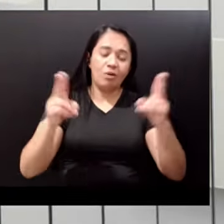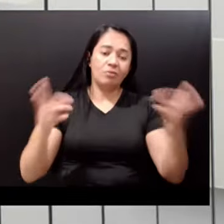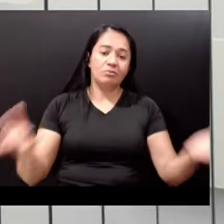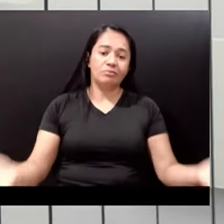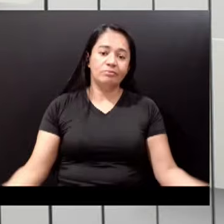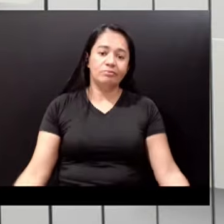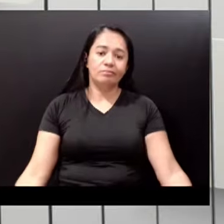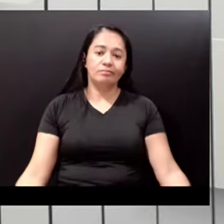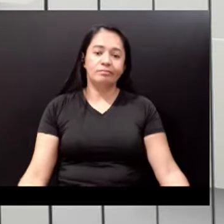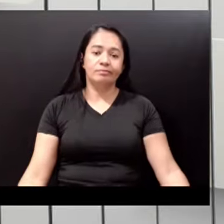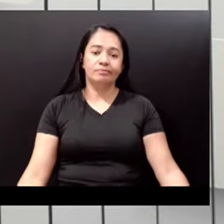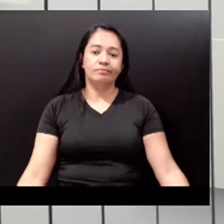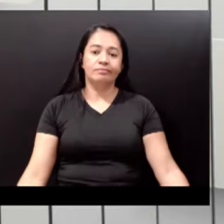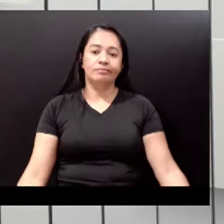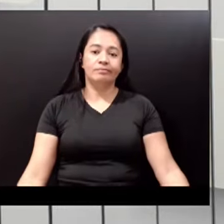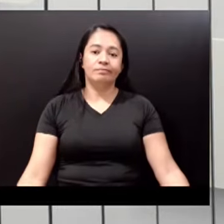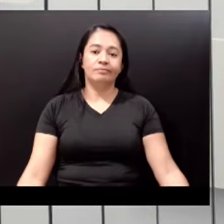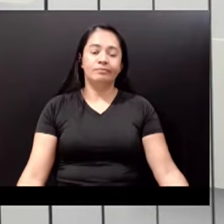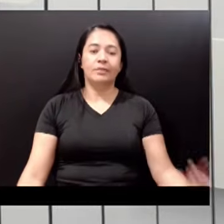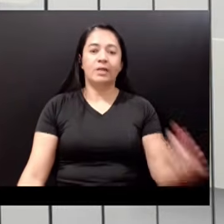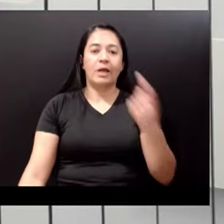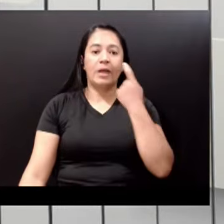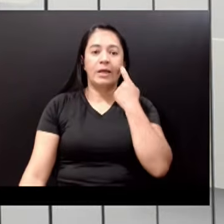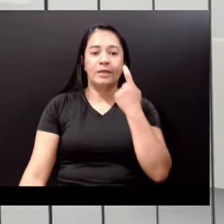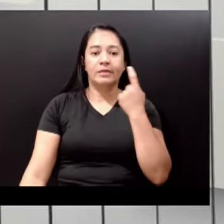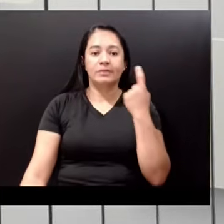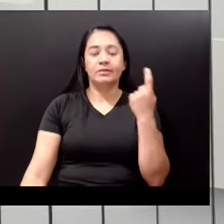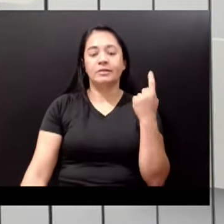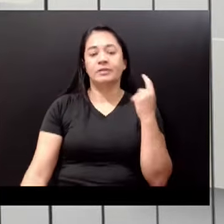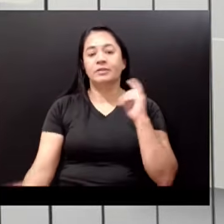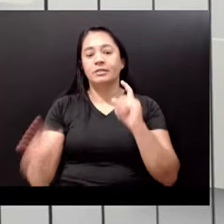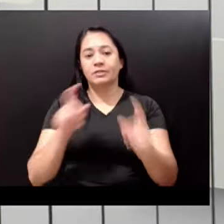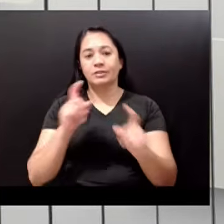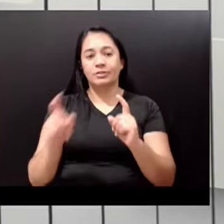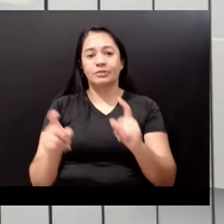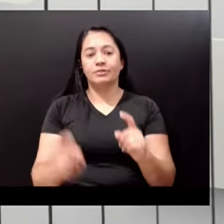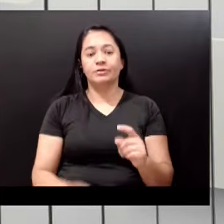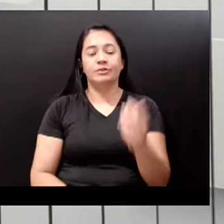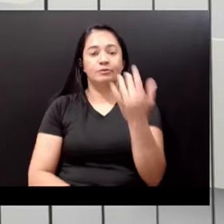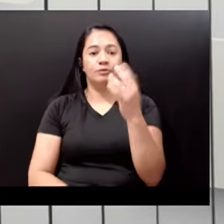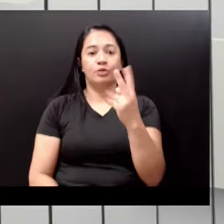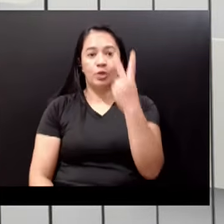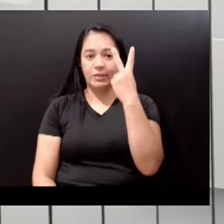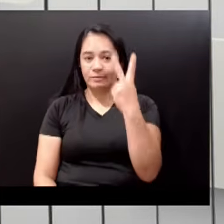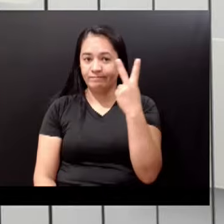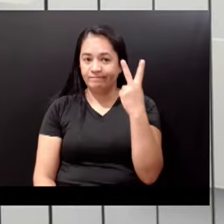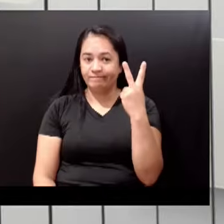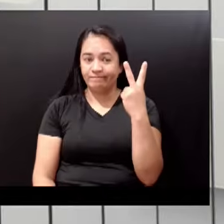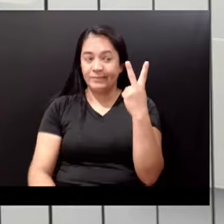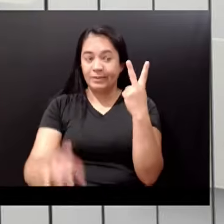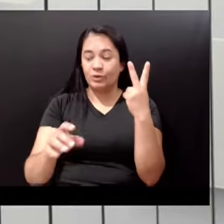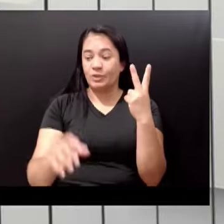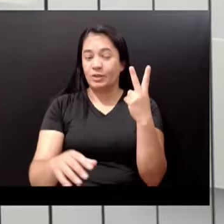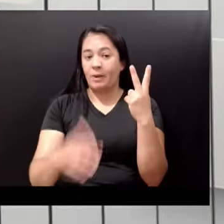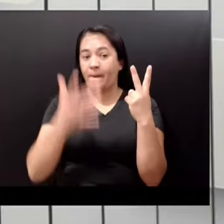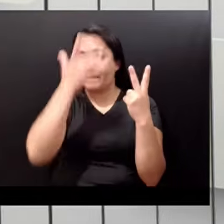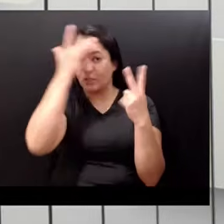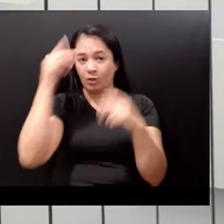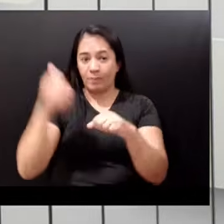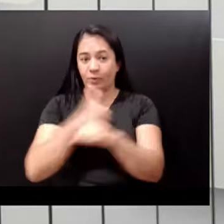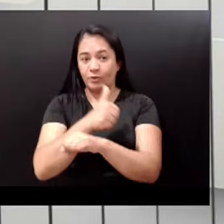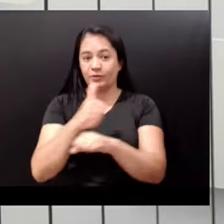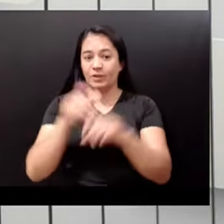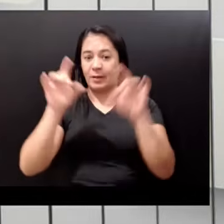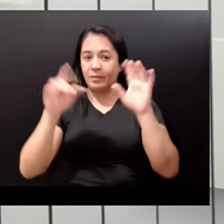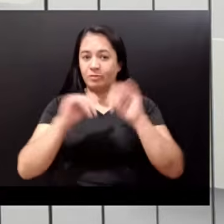A 6ª reunião da Comissão Permanente de Meio Ambiente trouxe 2 especialistas para divulgar uma pesquisa